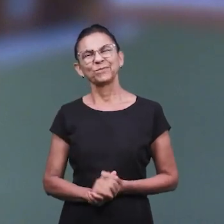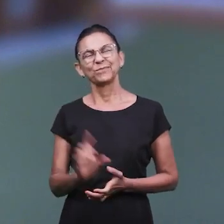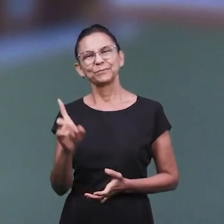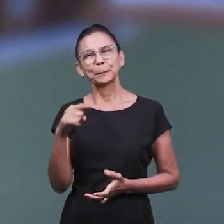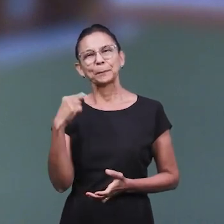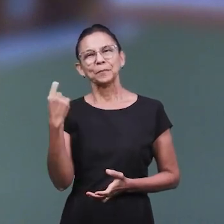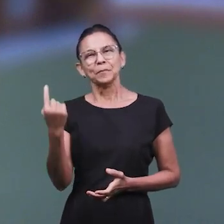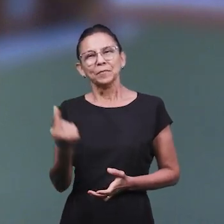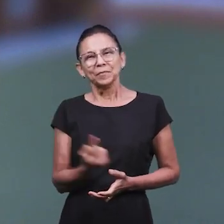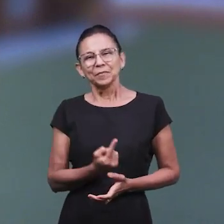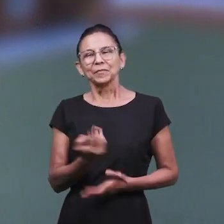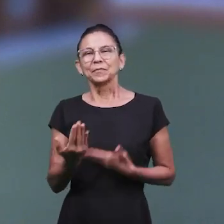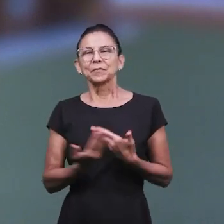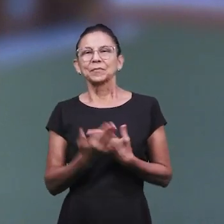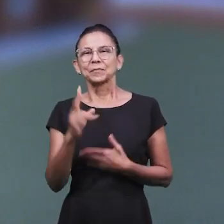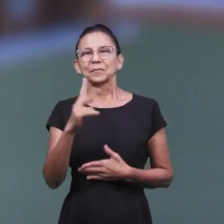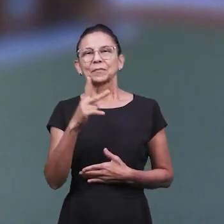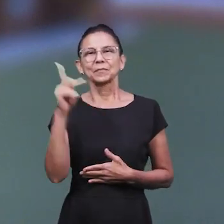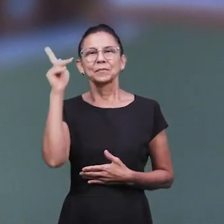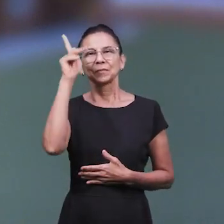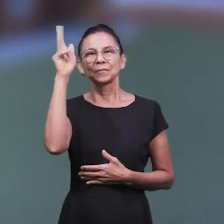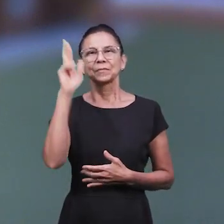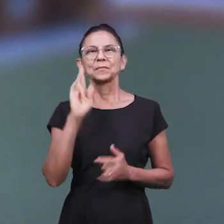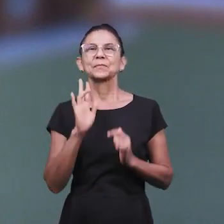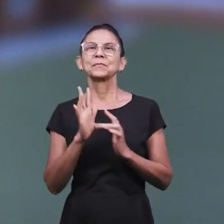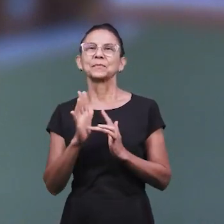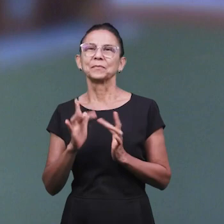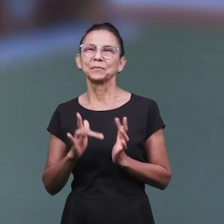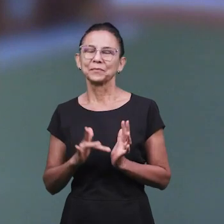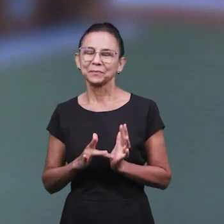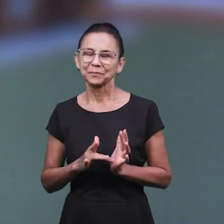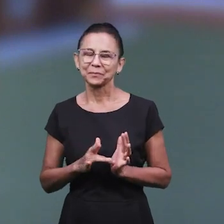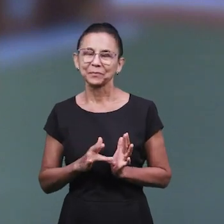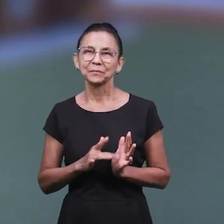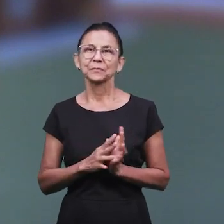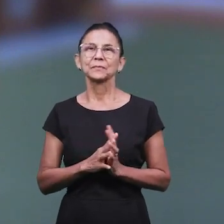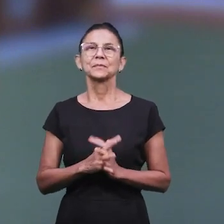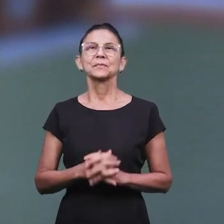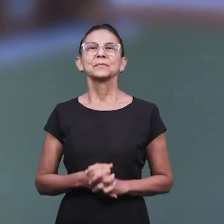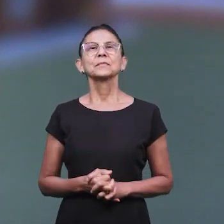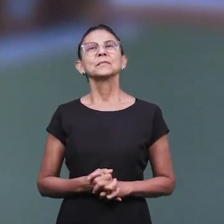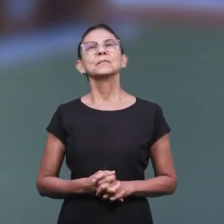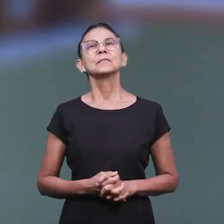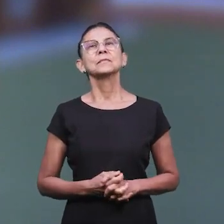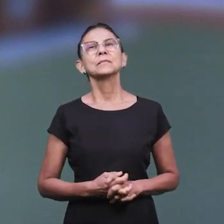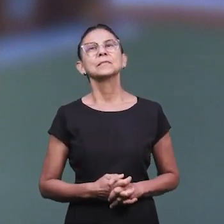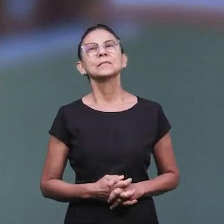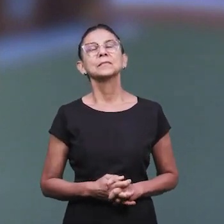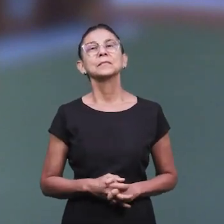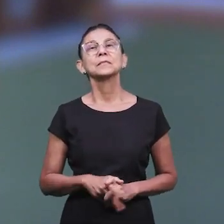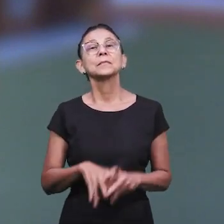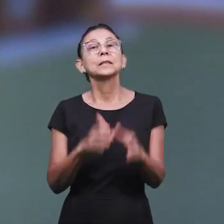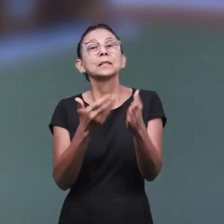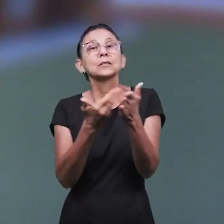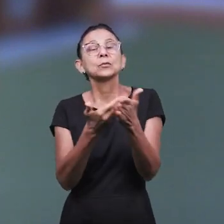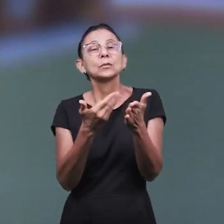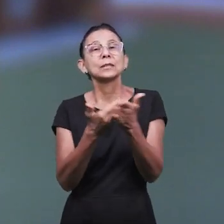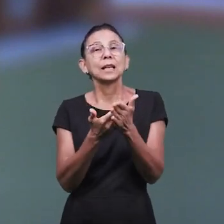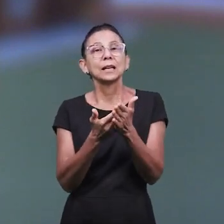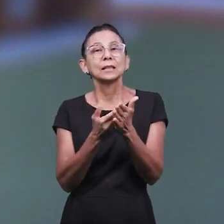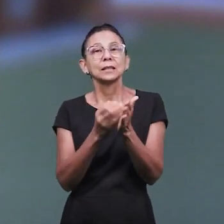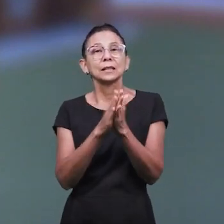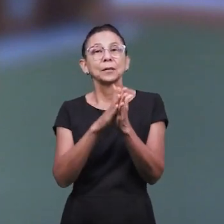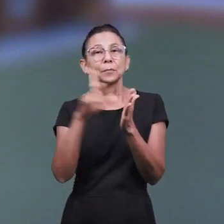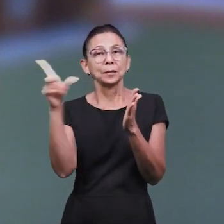queridos irmãos que estão nos assistindo com a paz do Senhor Jesus. Nós temos estudado sobre os segredos